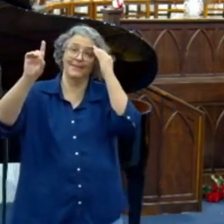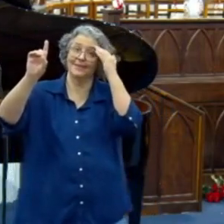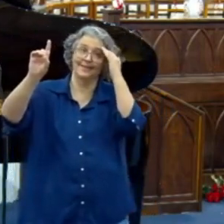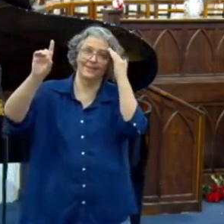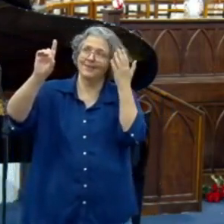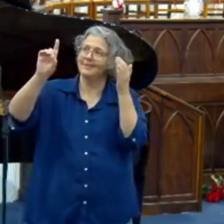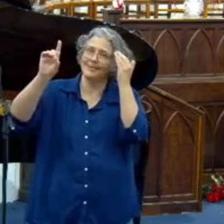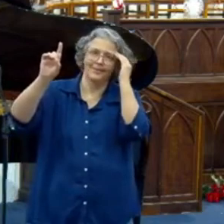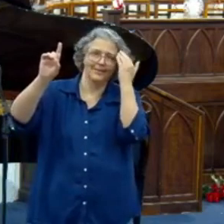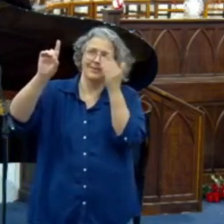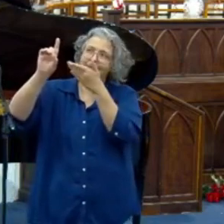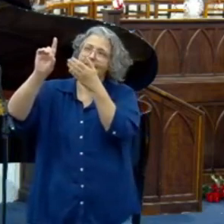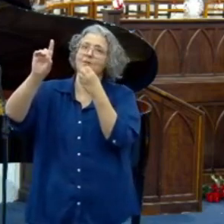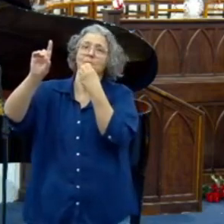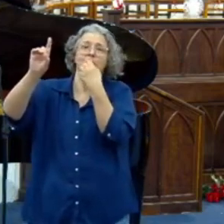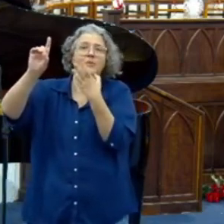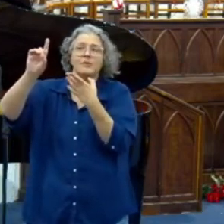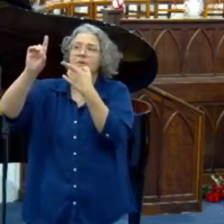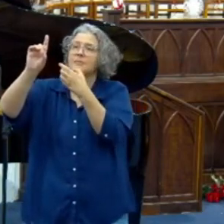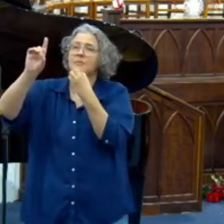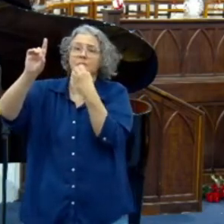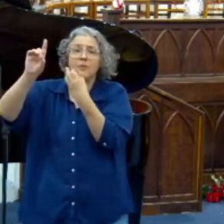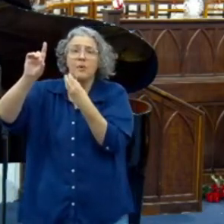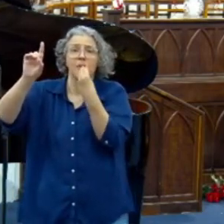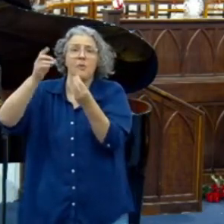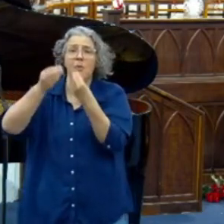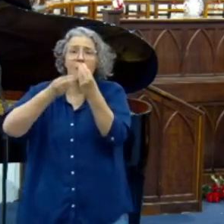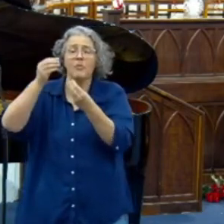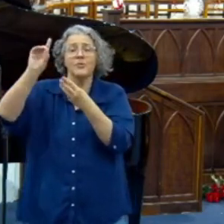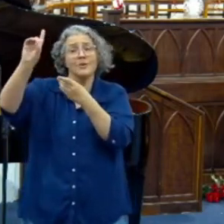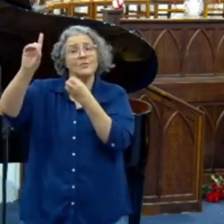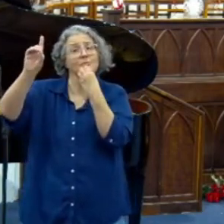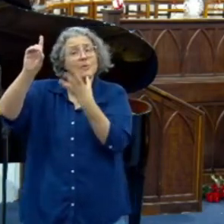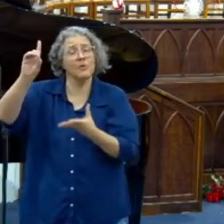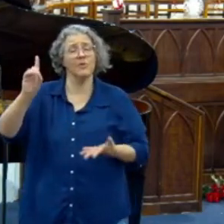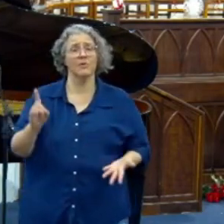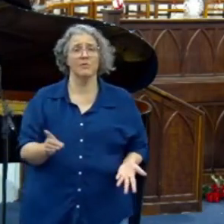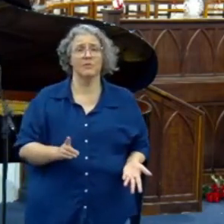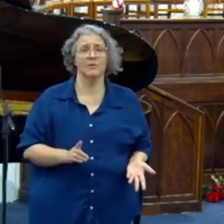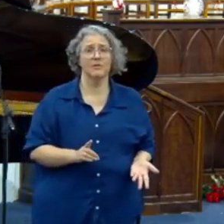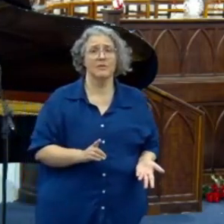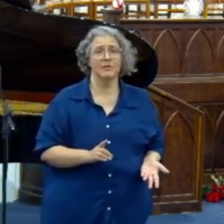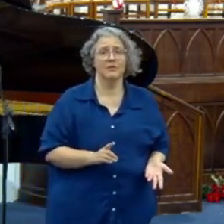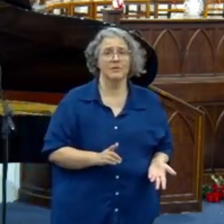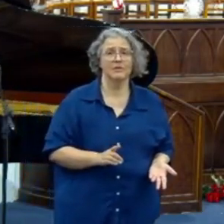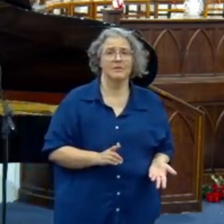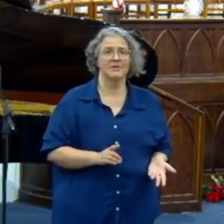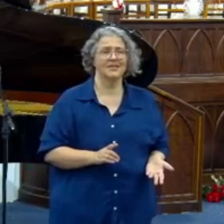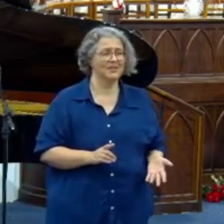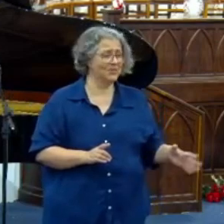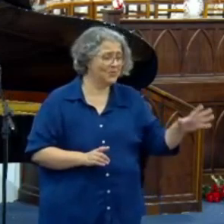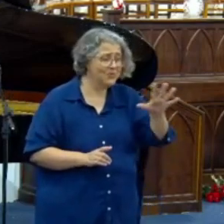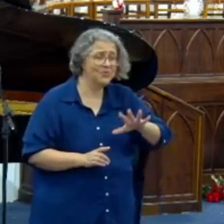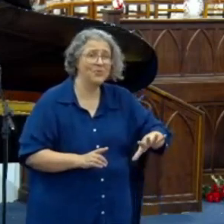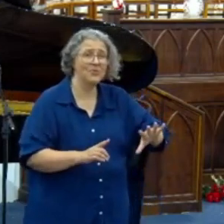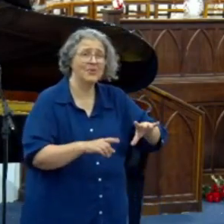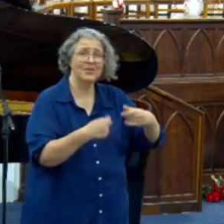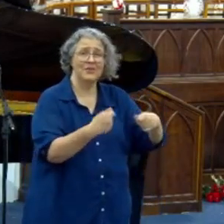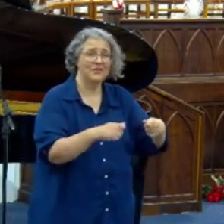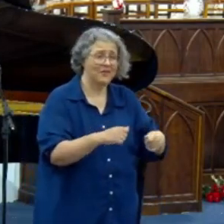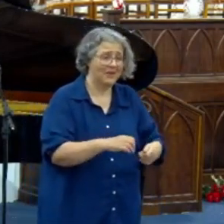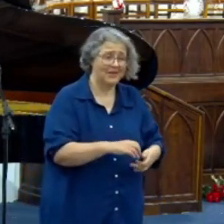há quem busque a Deus. Todos se desviaram e justamente se fizeram inúteis.